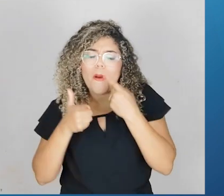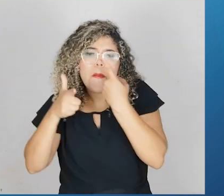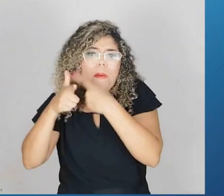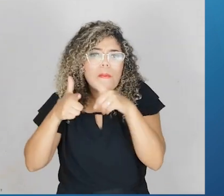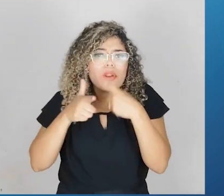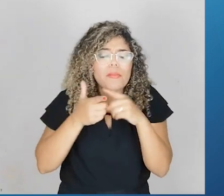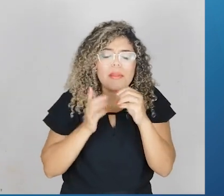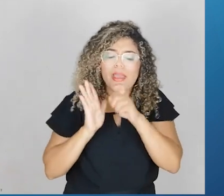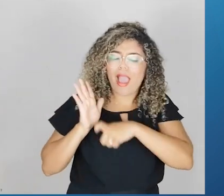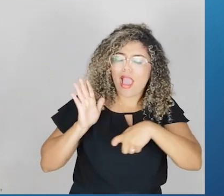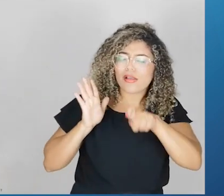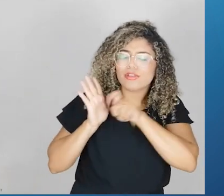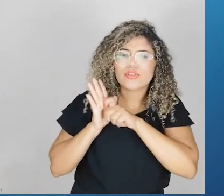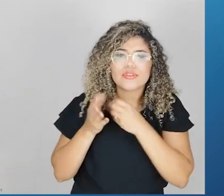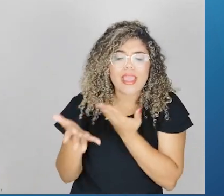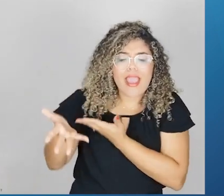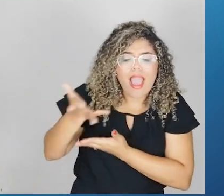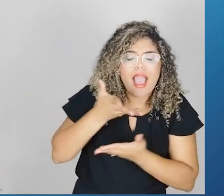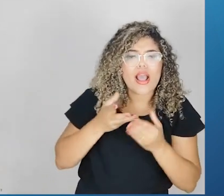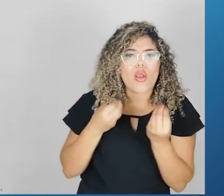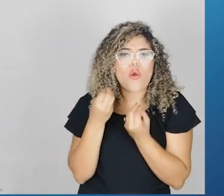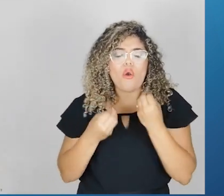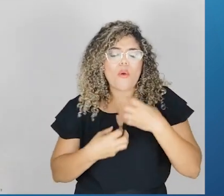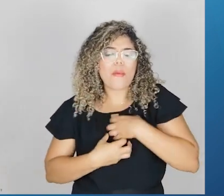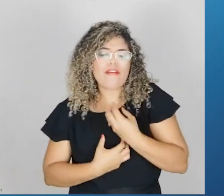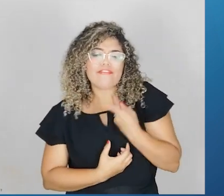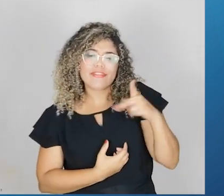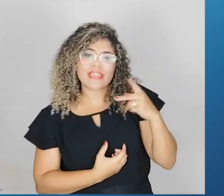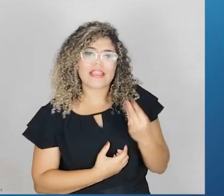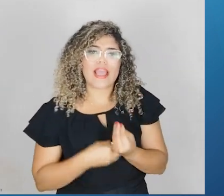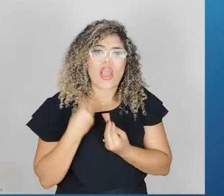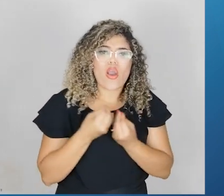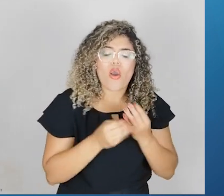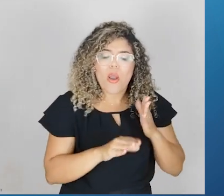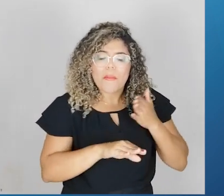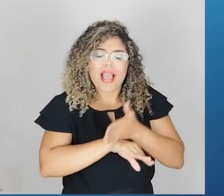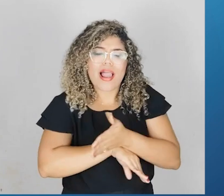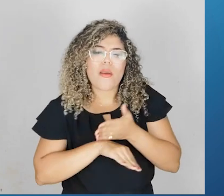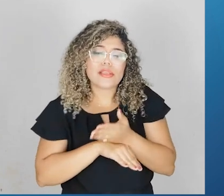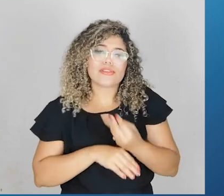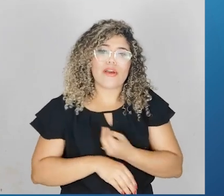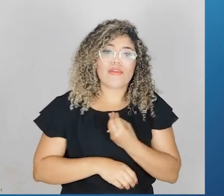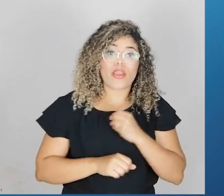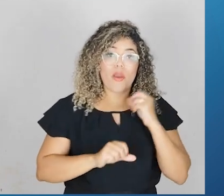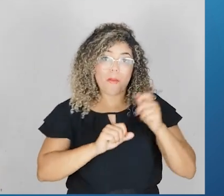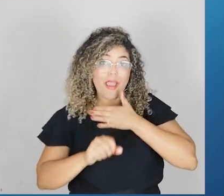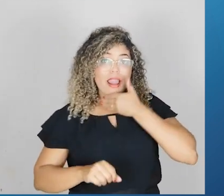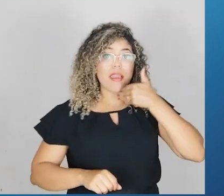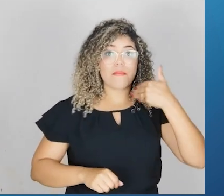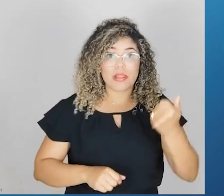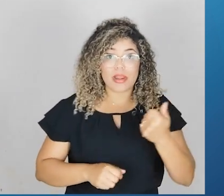das drogas relacionadas às relações da Dora com seus amigos, como que ela entrou no mundo das drogas e como ela se recuperou.